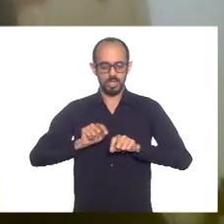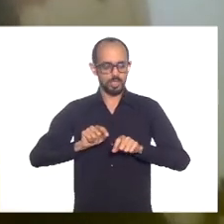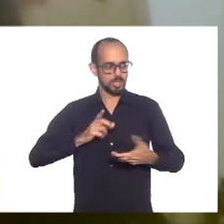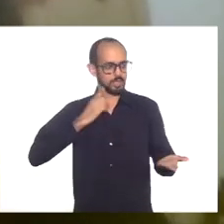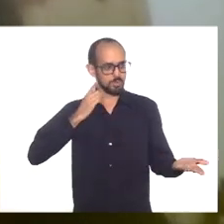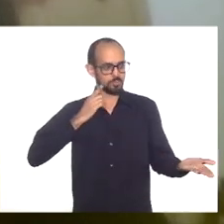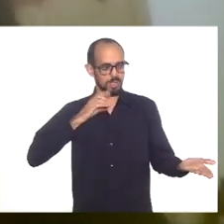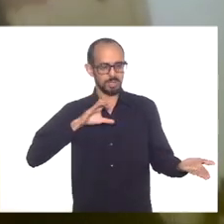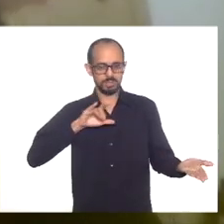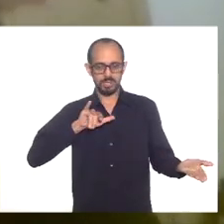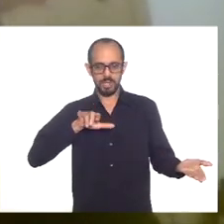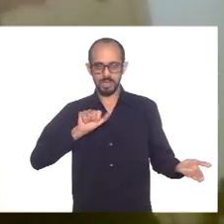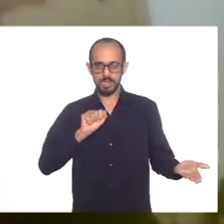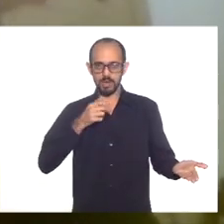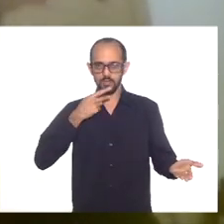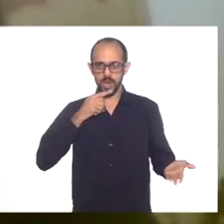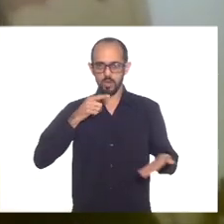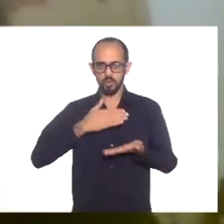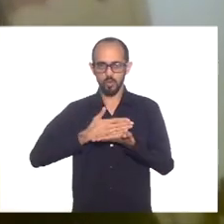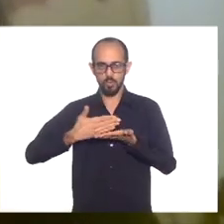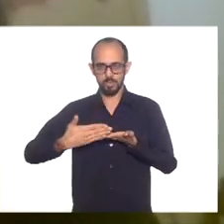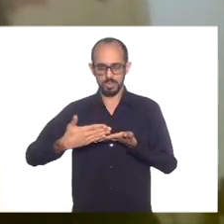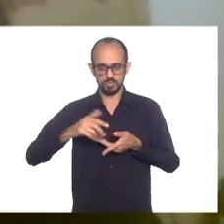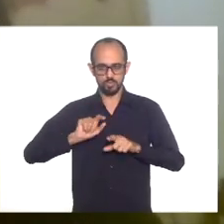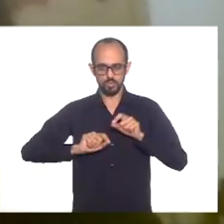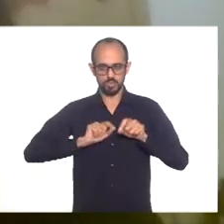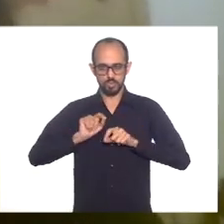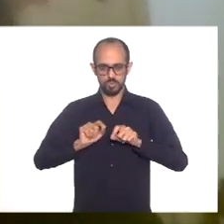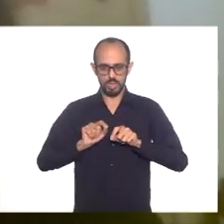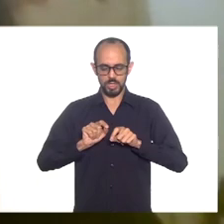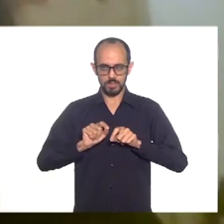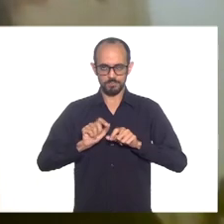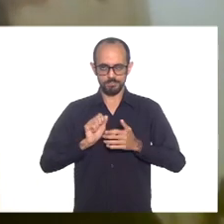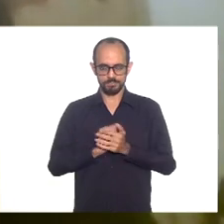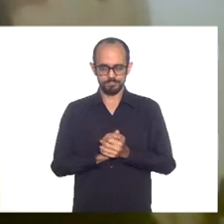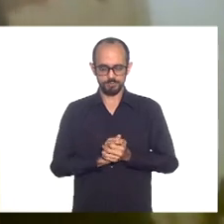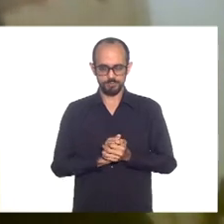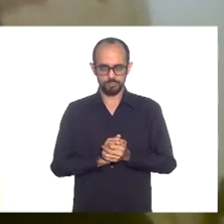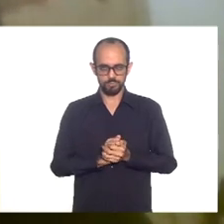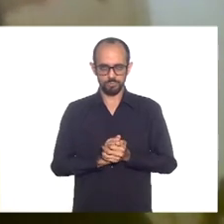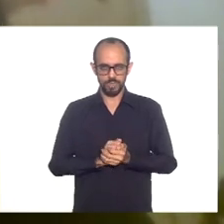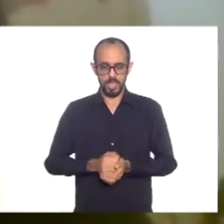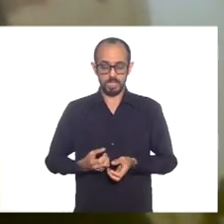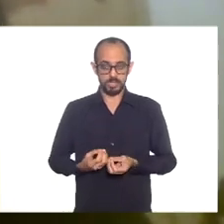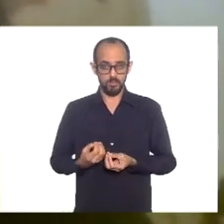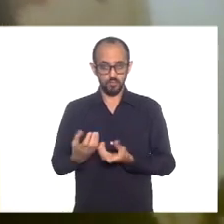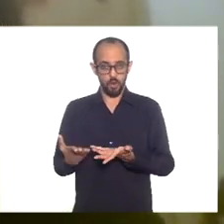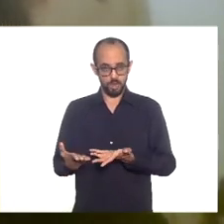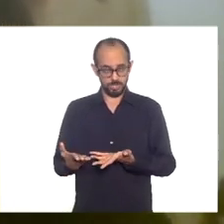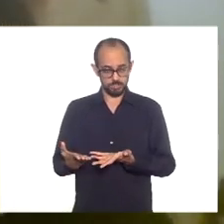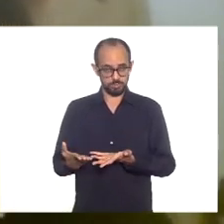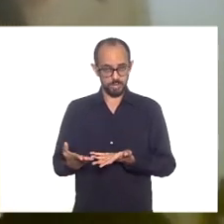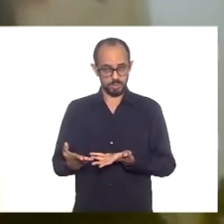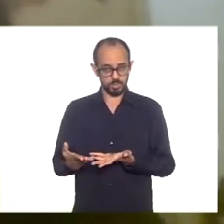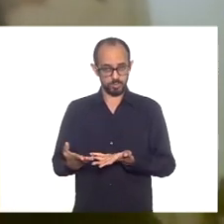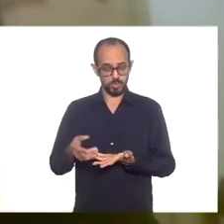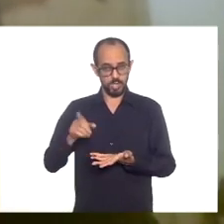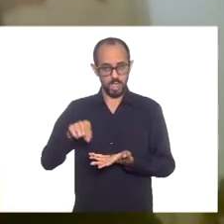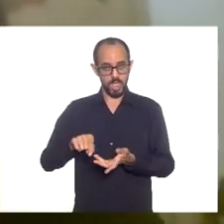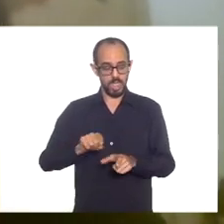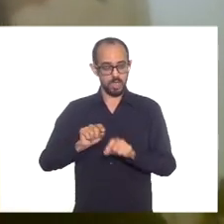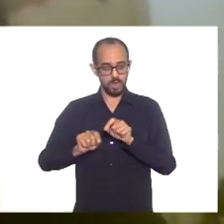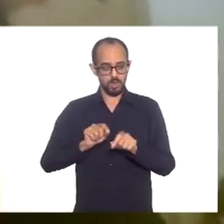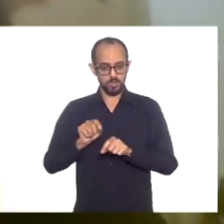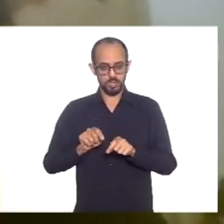Célia informou aqui no início. Né? Ela disse o seguinte, olha, esse fornecimento esbarra